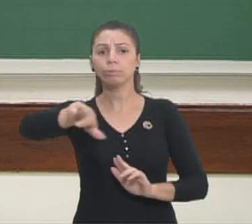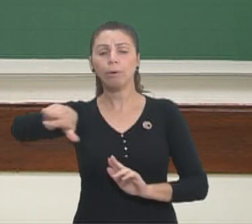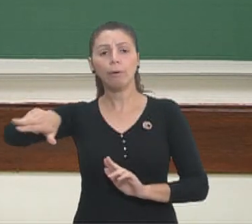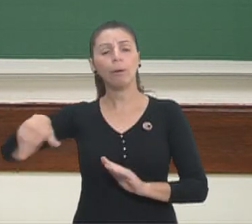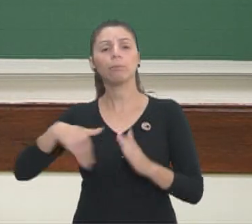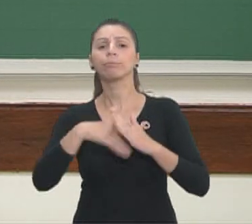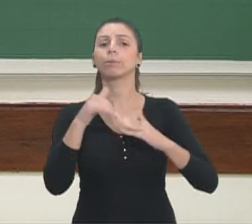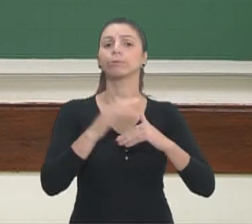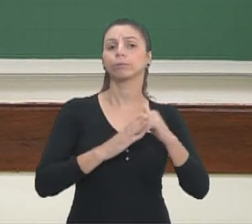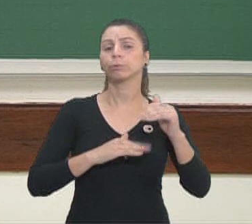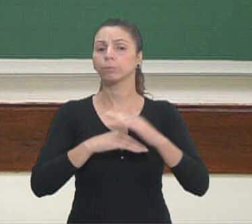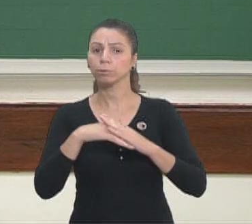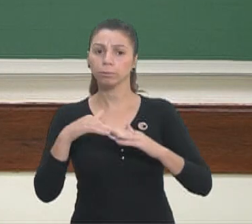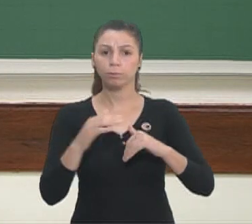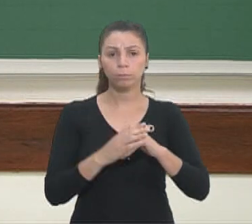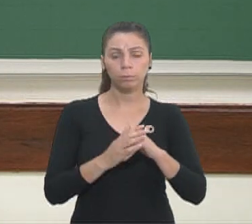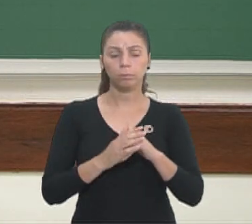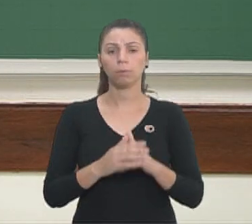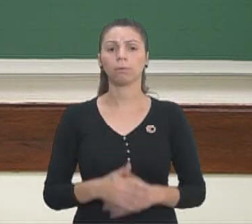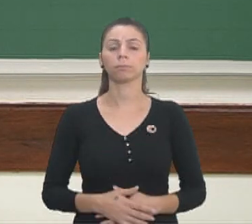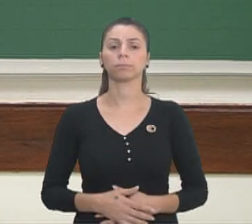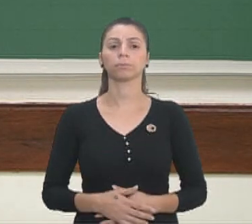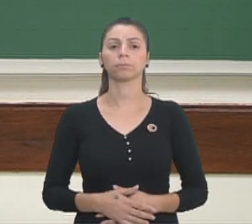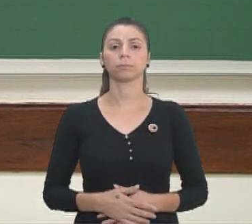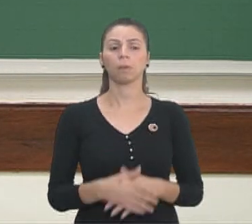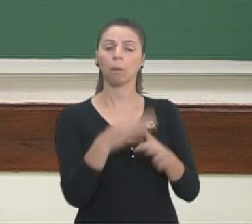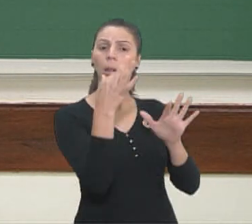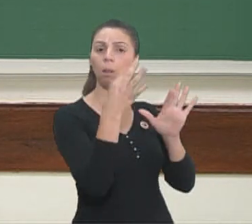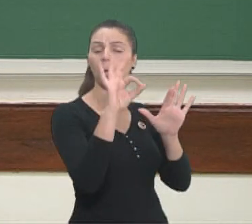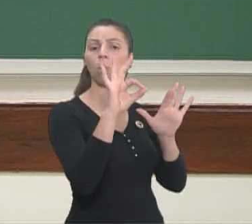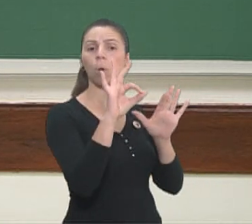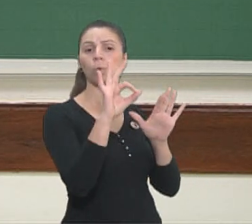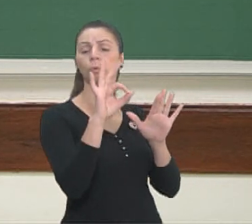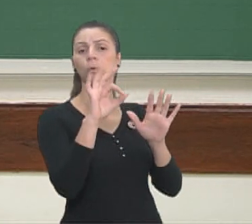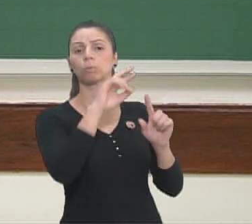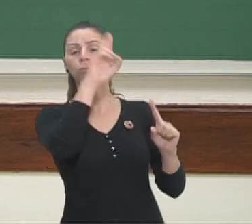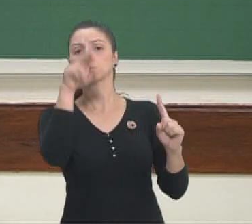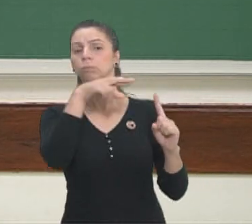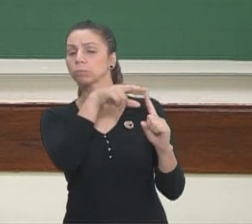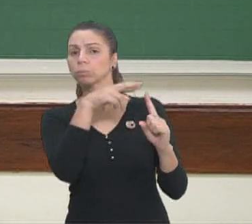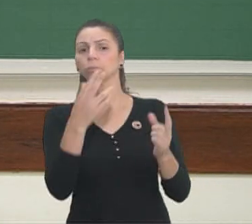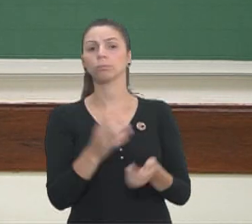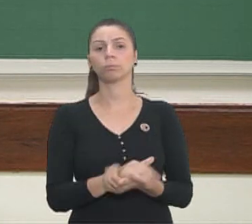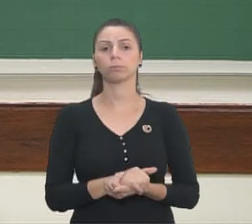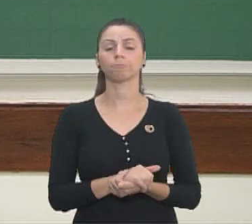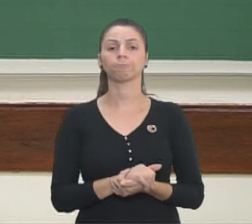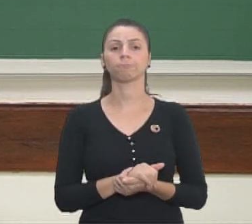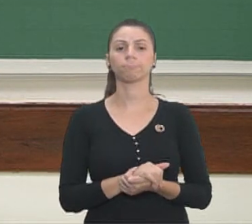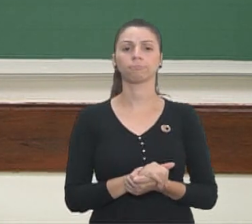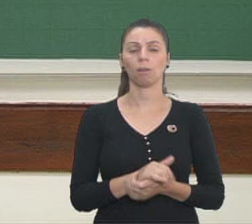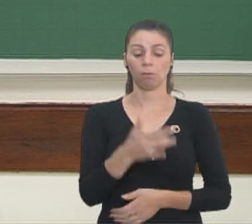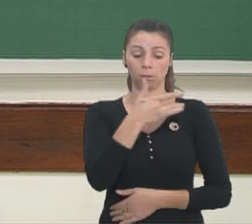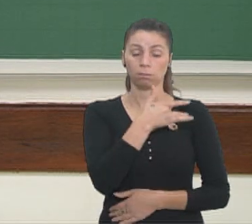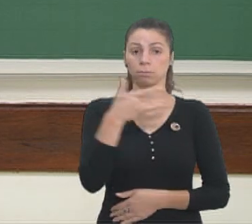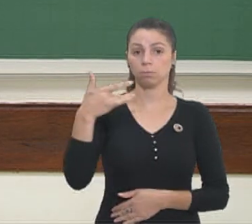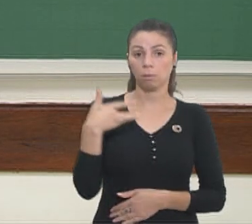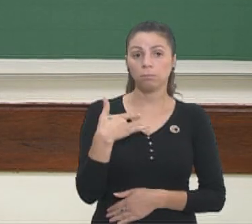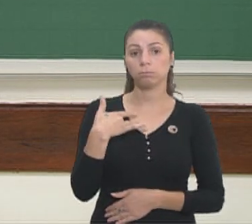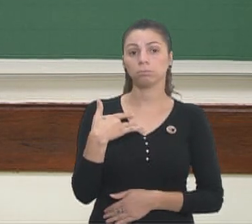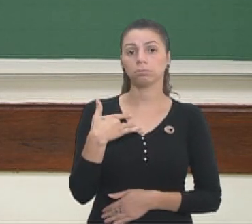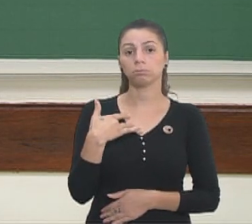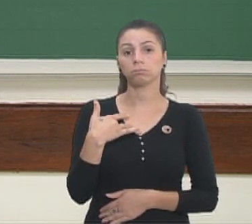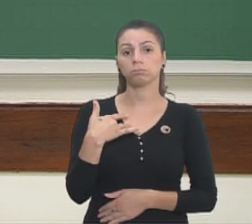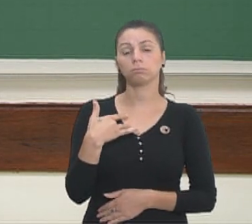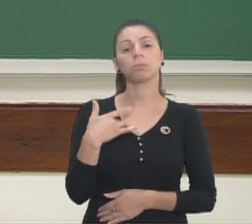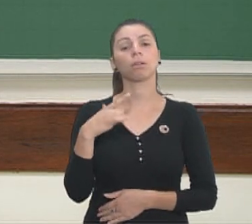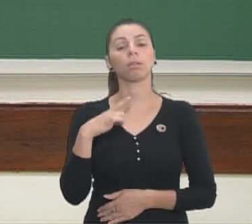produtos, podemos listar outras razões, entre elas, tratamentos de saúde. Por exemplo,